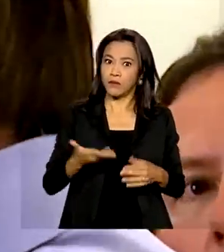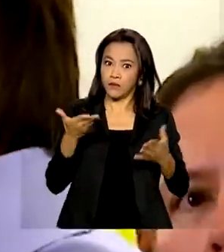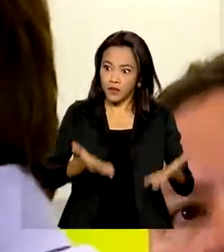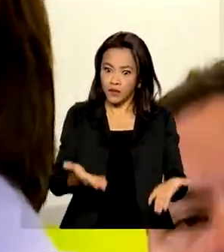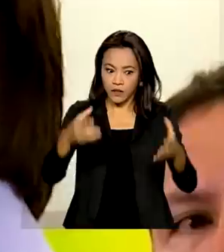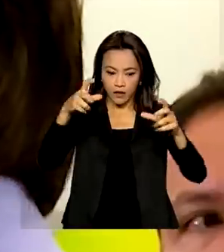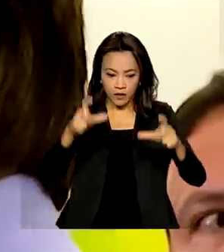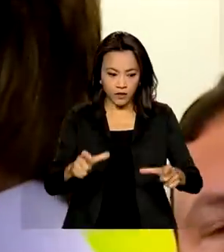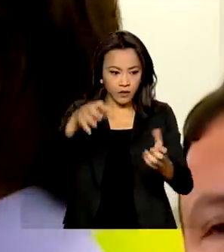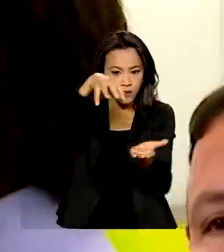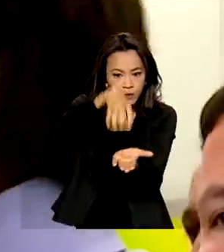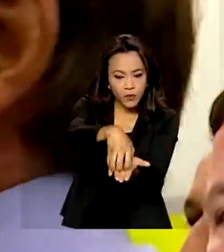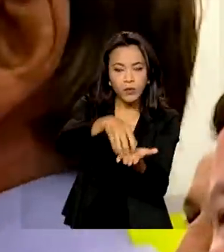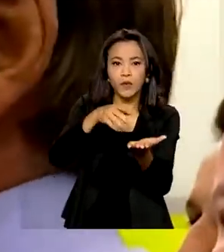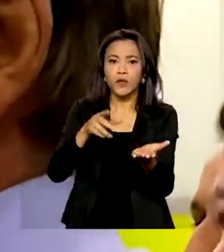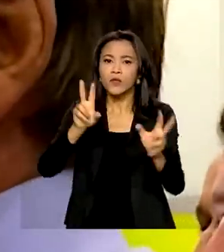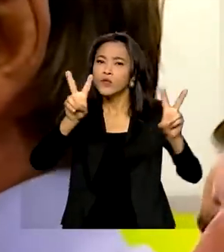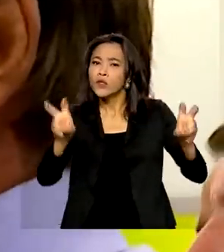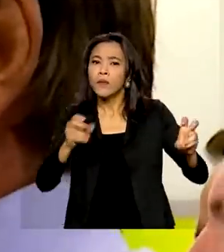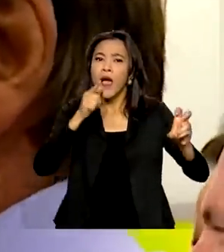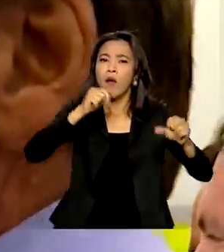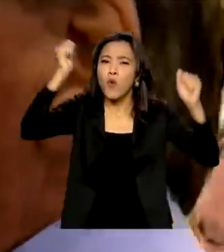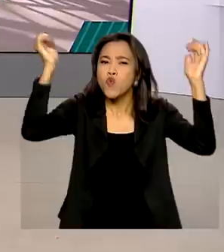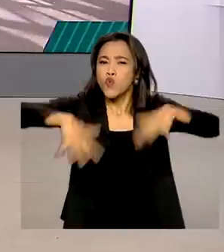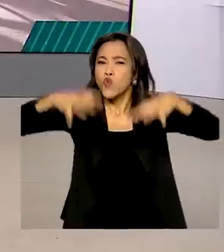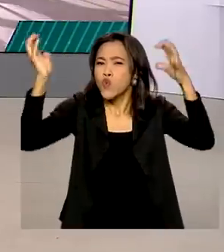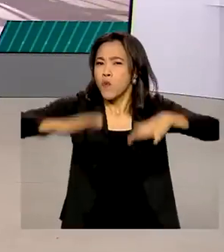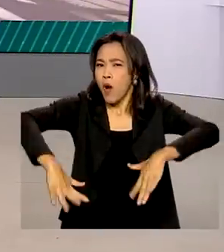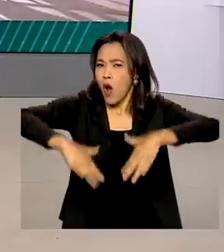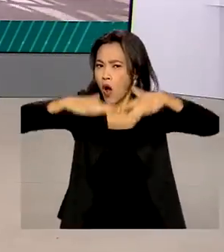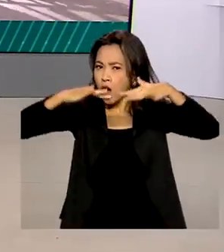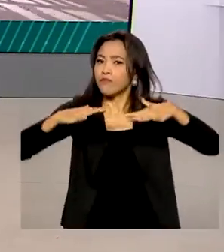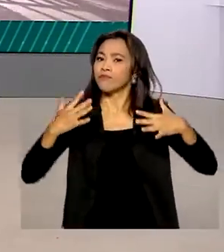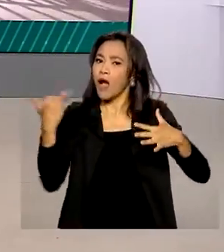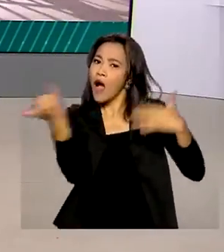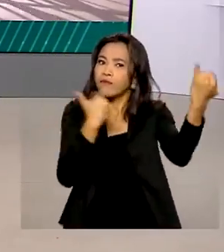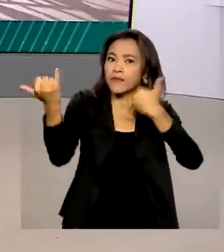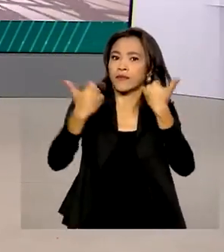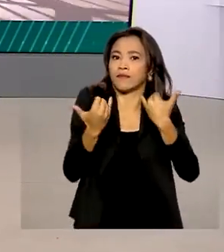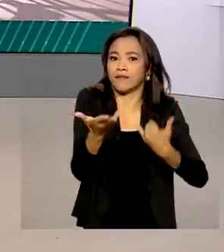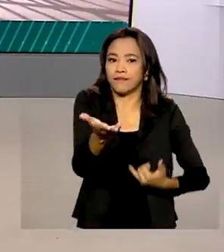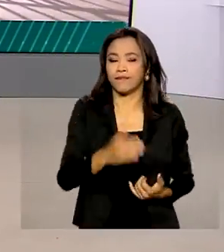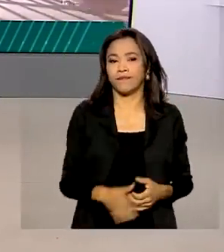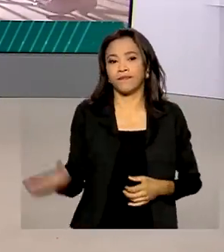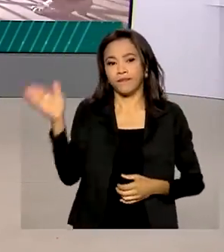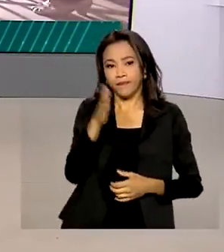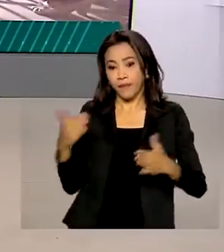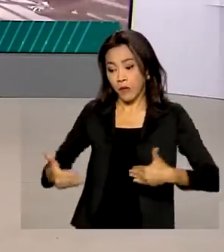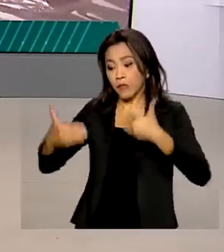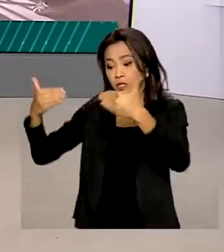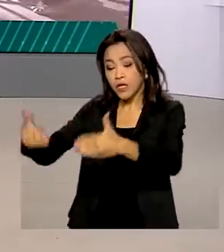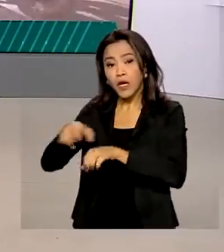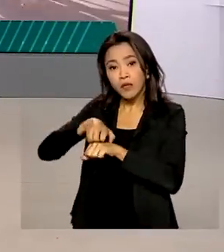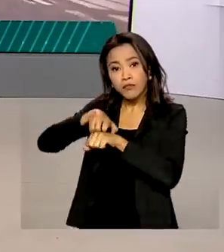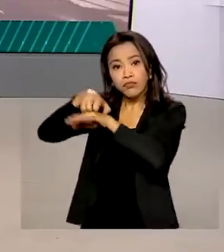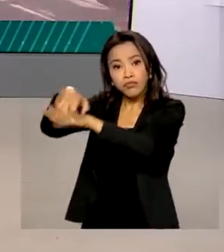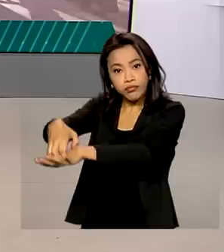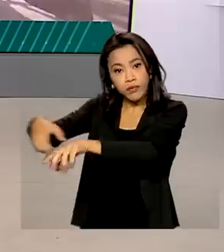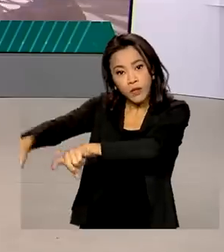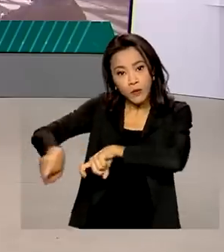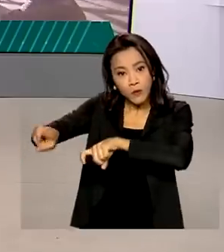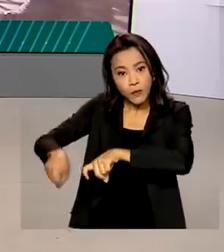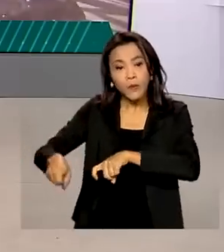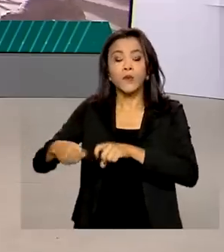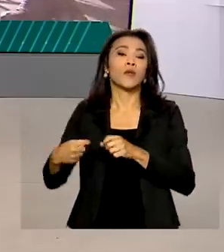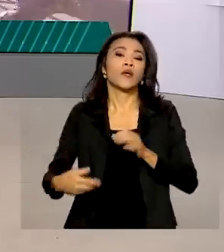o fluxo de água, por exemplo, numa determinada região. O Ministério da Agricultura definiu requisitos mínimos para